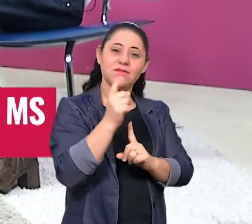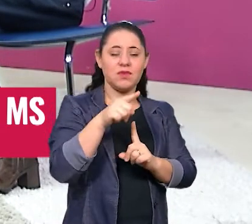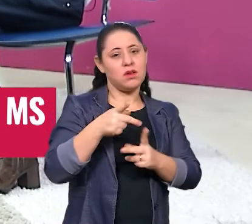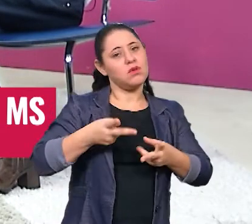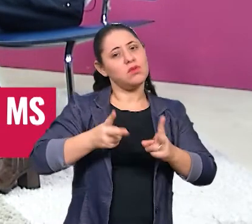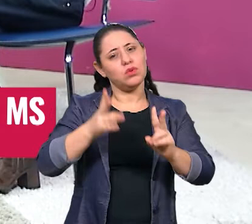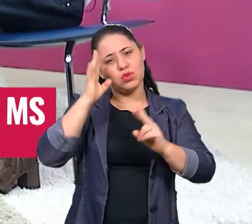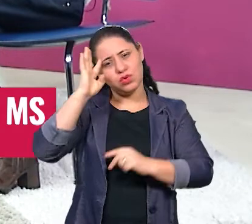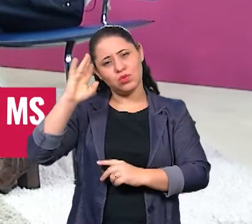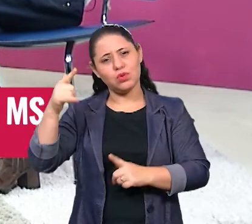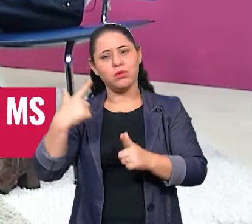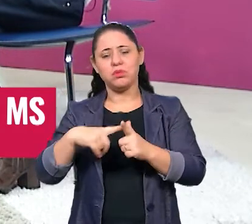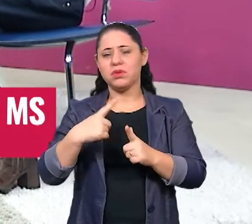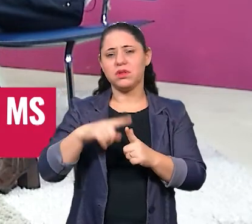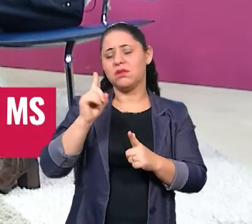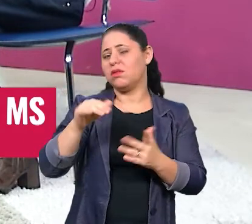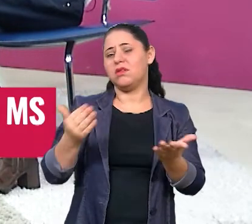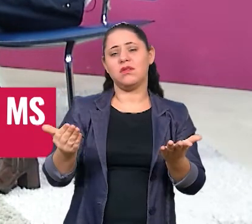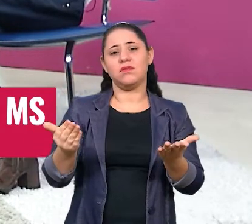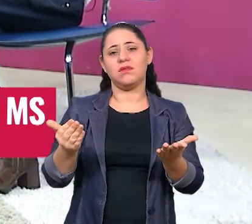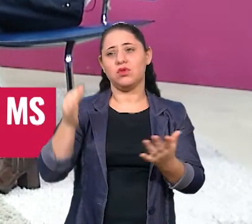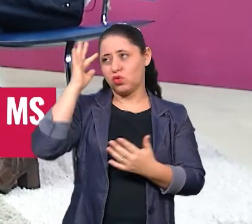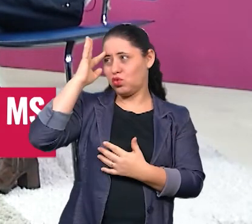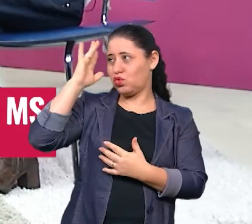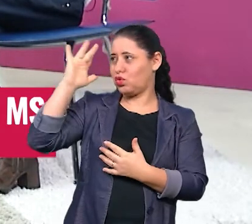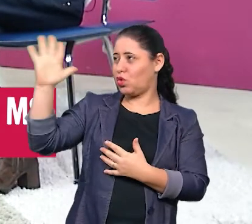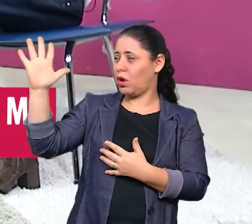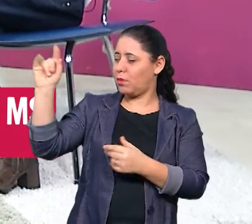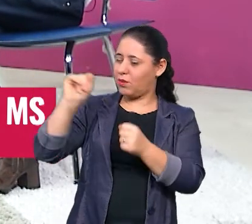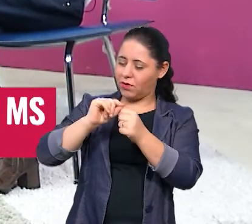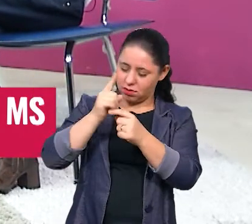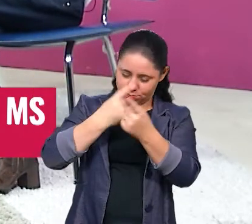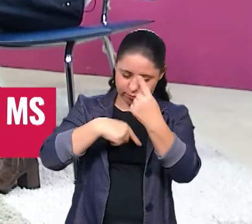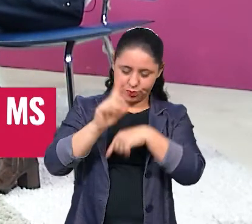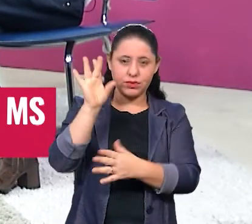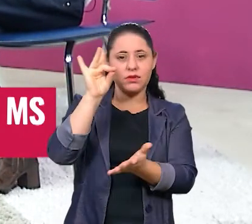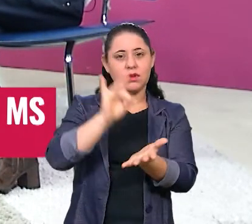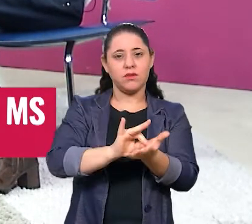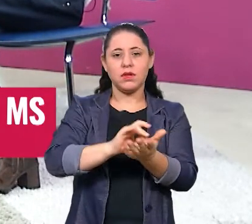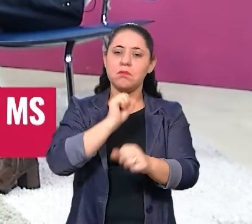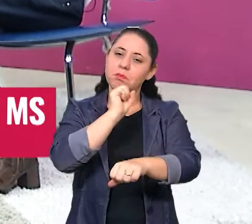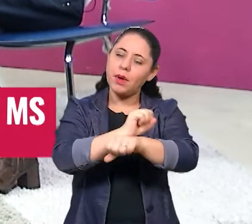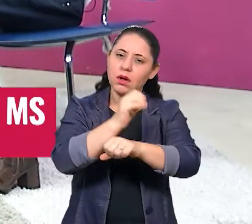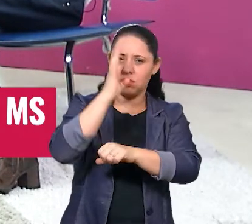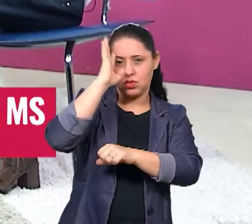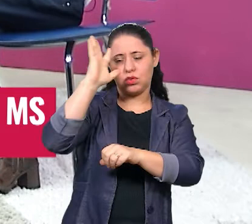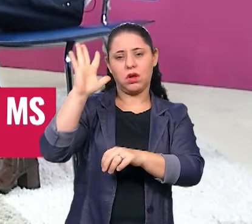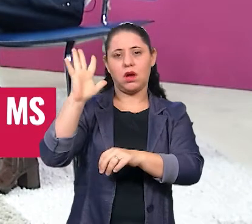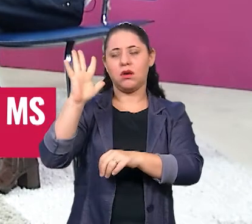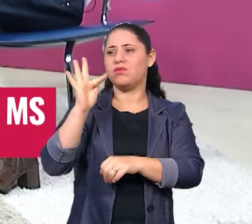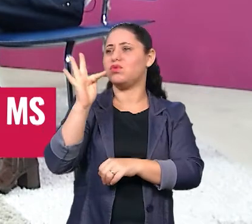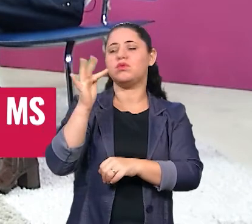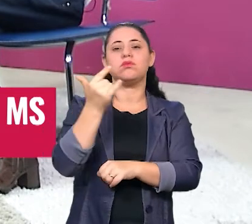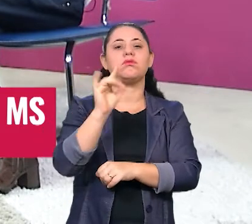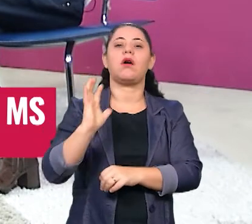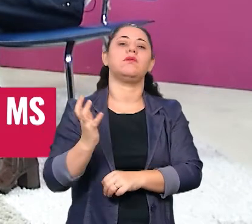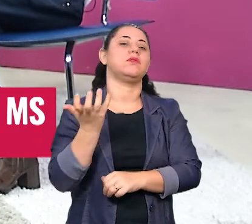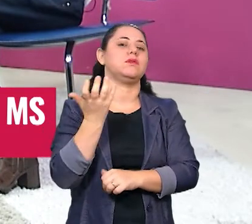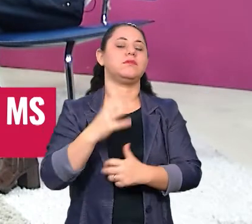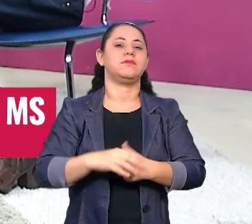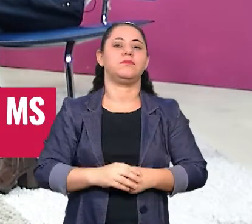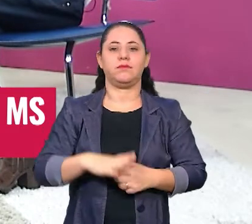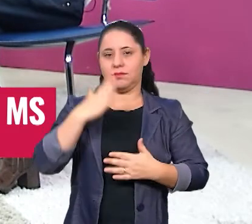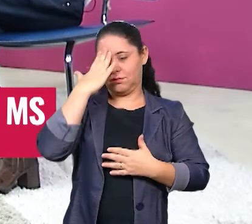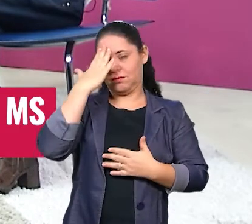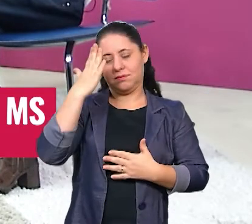assim. Sonhos foram feitos para realizar. Se você para de sonhar, não tem como. Olha, eu agradeço imensamente a